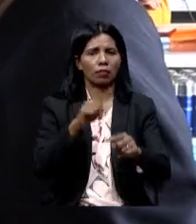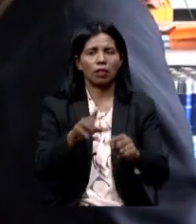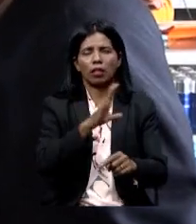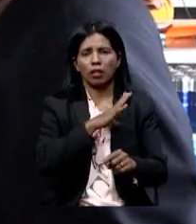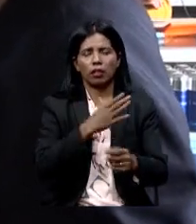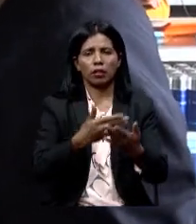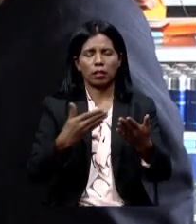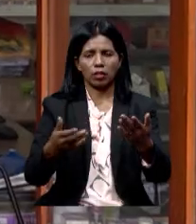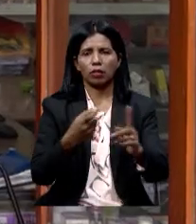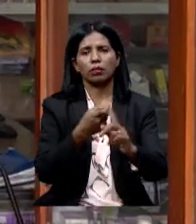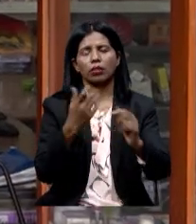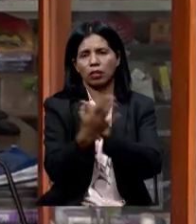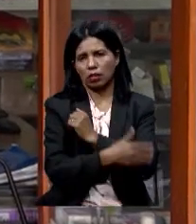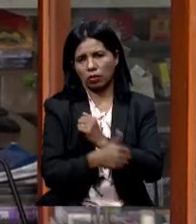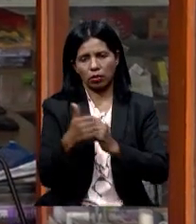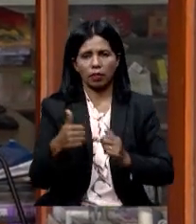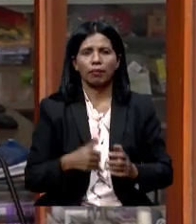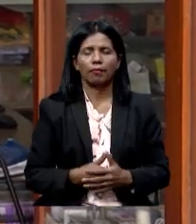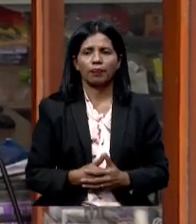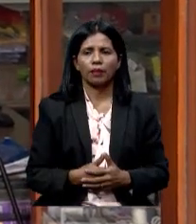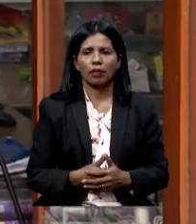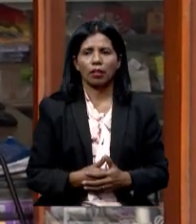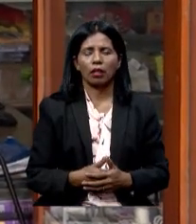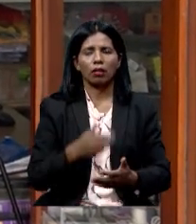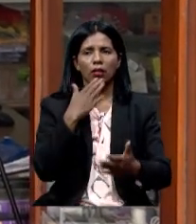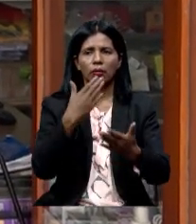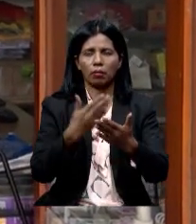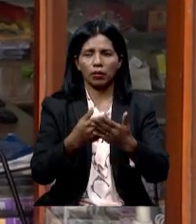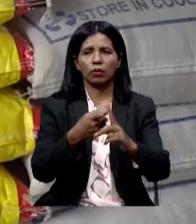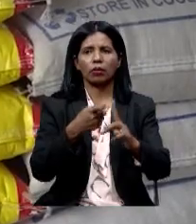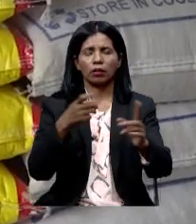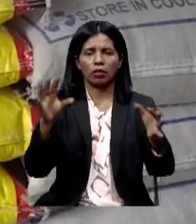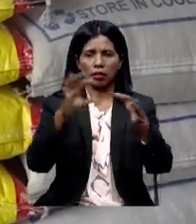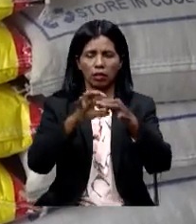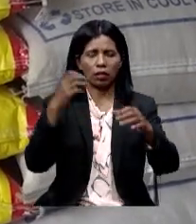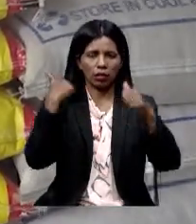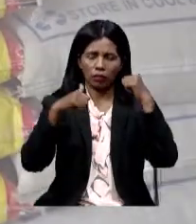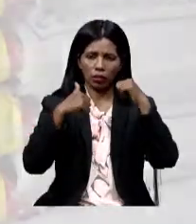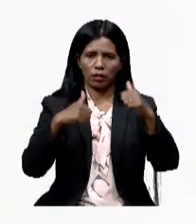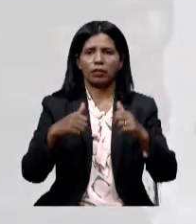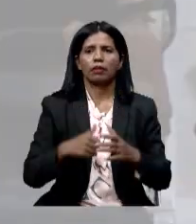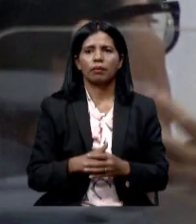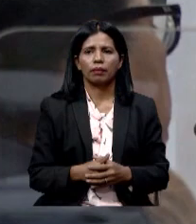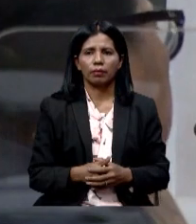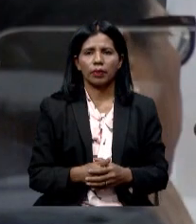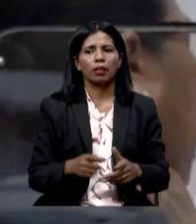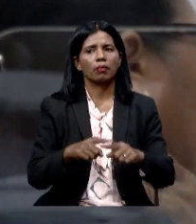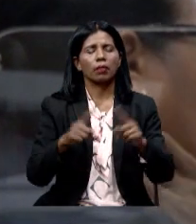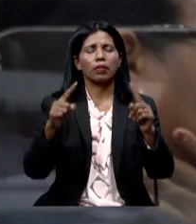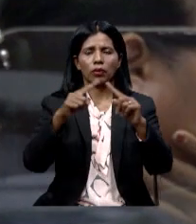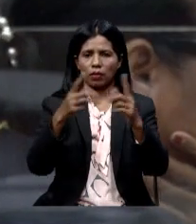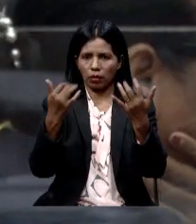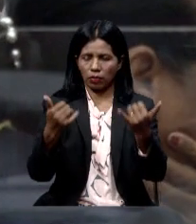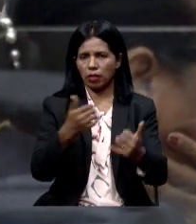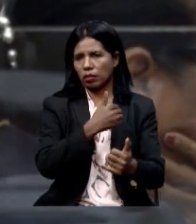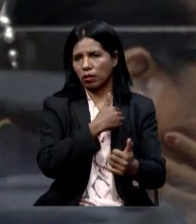basa sang importação. Potência nebe bot, livliu liga ho actividade agrícola. Mas veto agora,